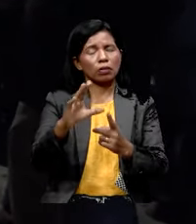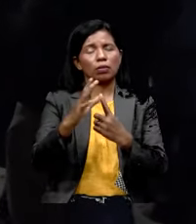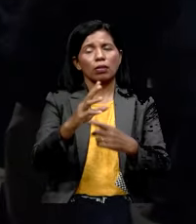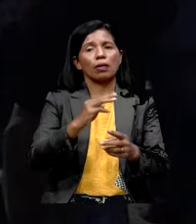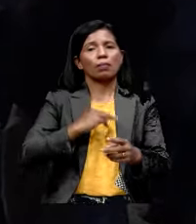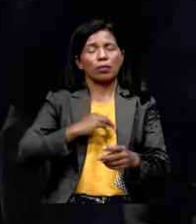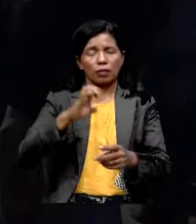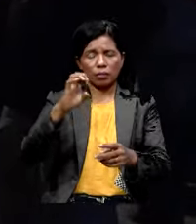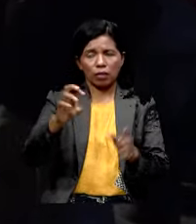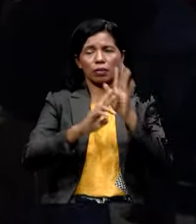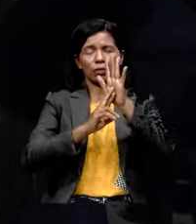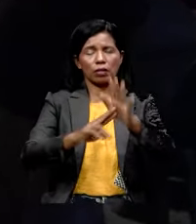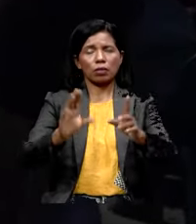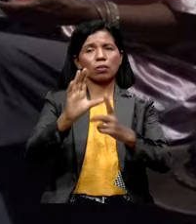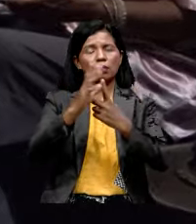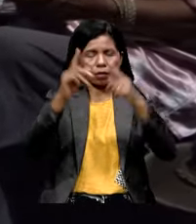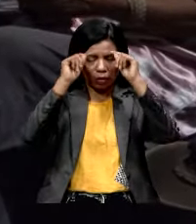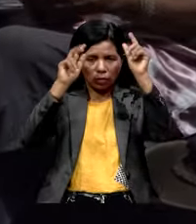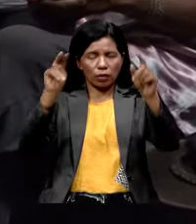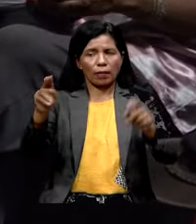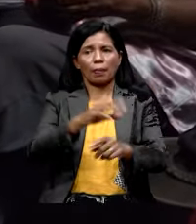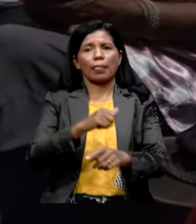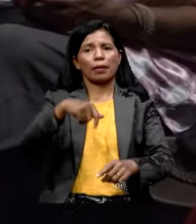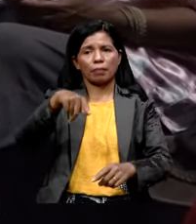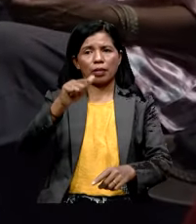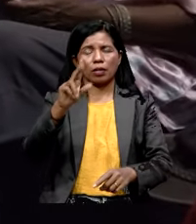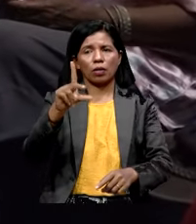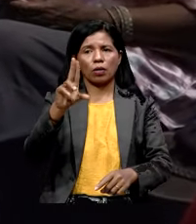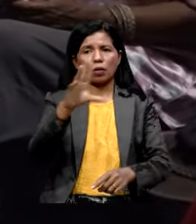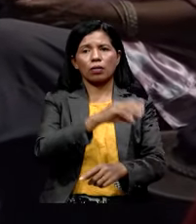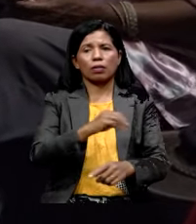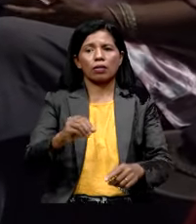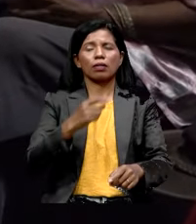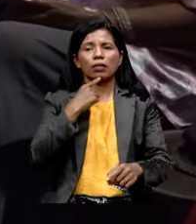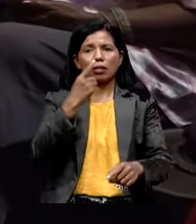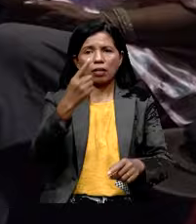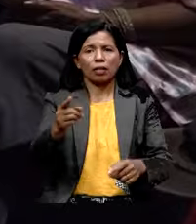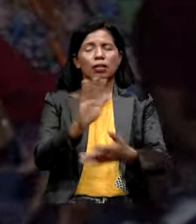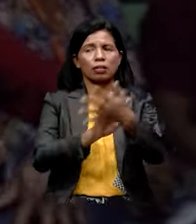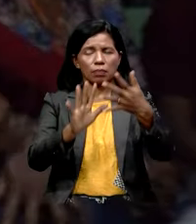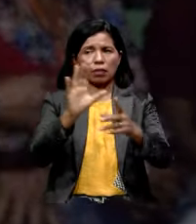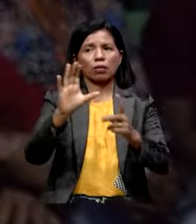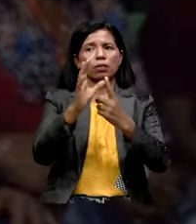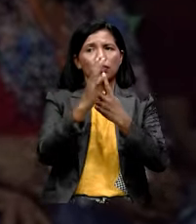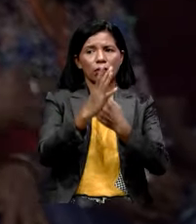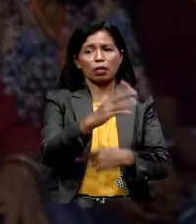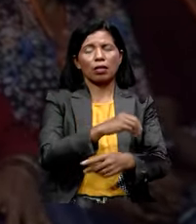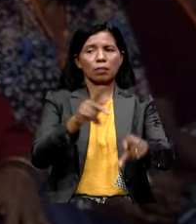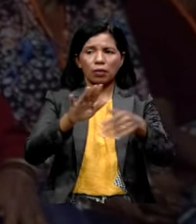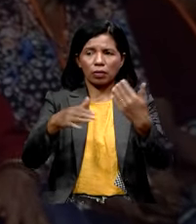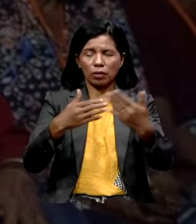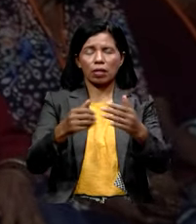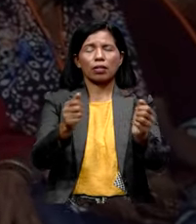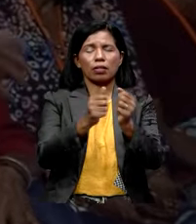mobici representa a cultura timorniana. Paulo Dotel Sarmento, equipa técnico Lianain, atetem e a cerimônia cultural ne, Lianain Sira se